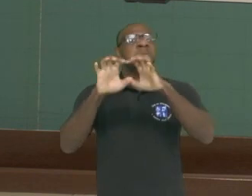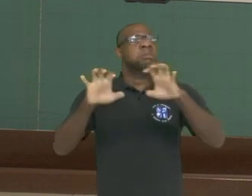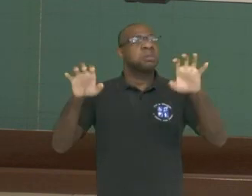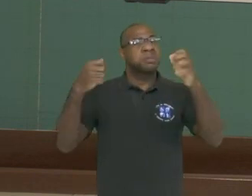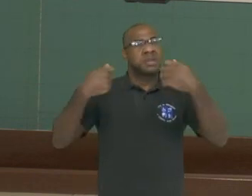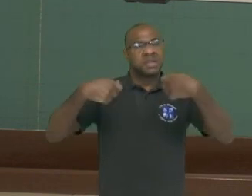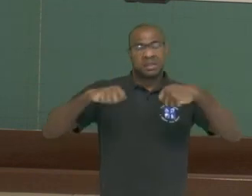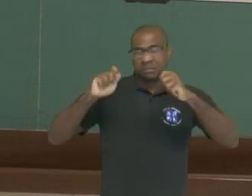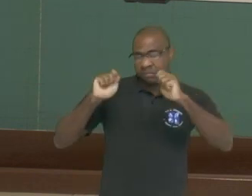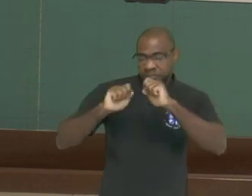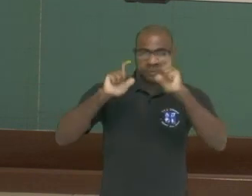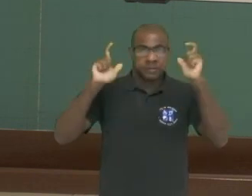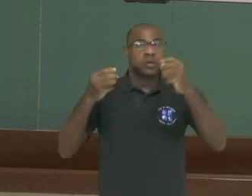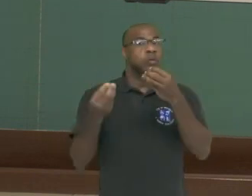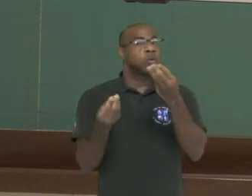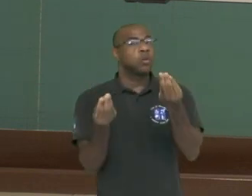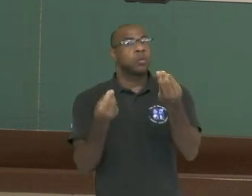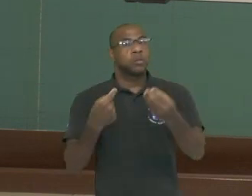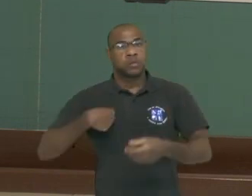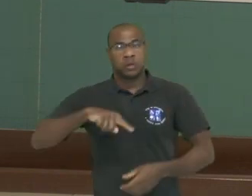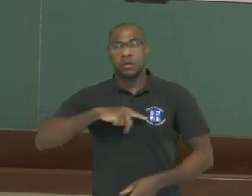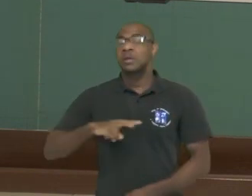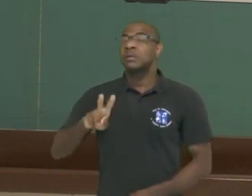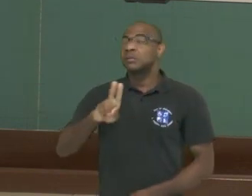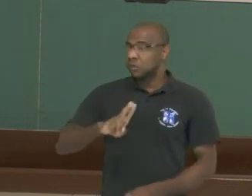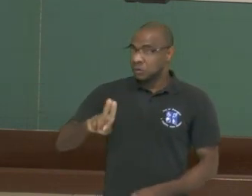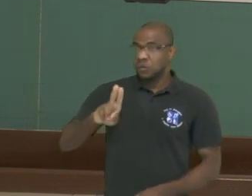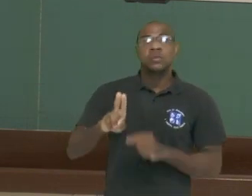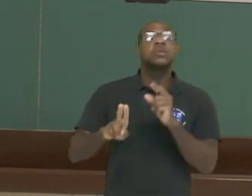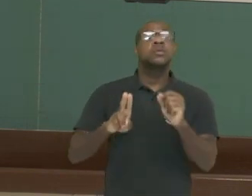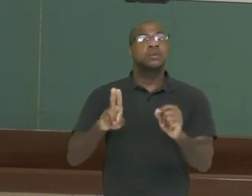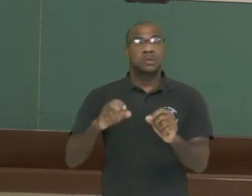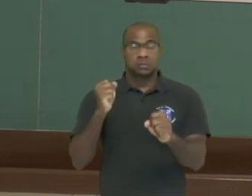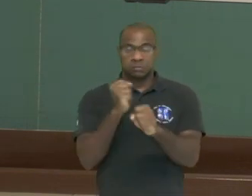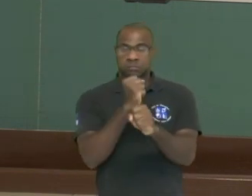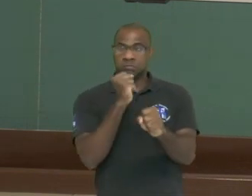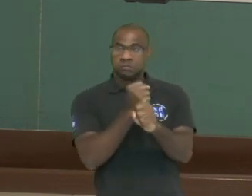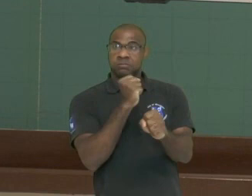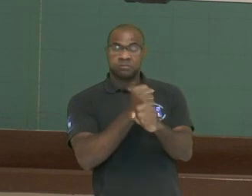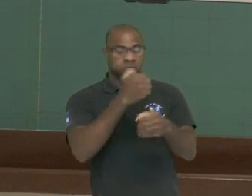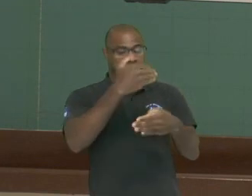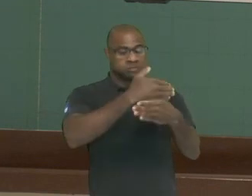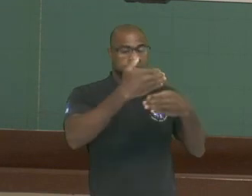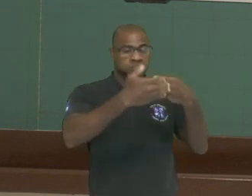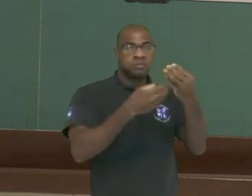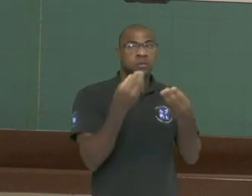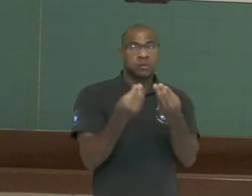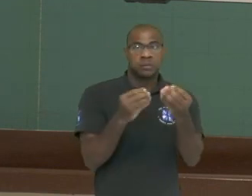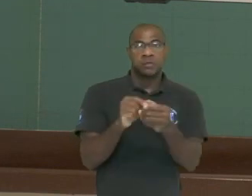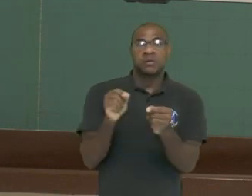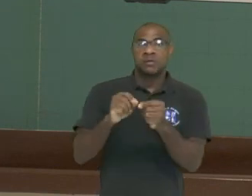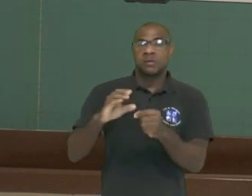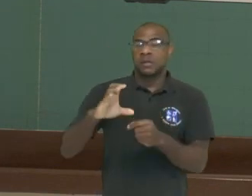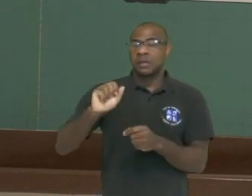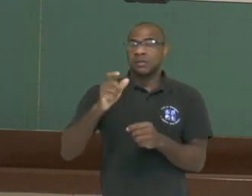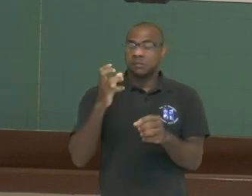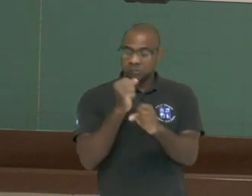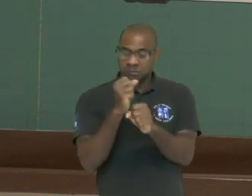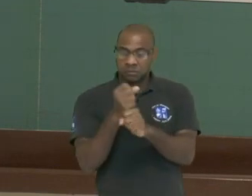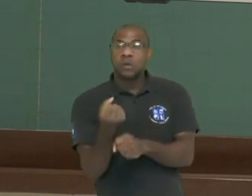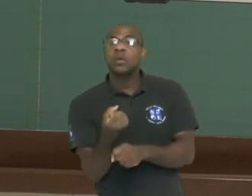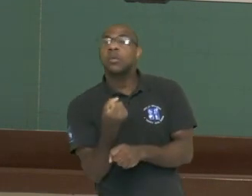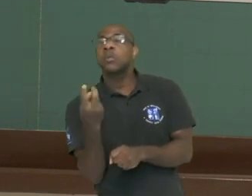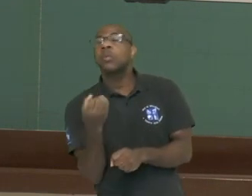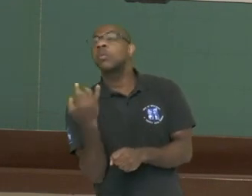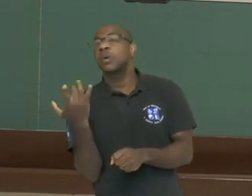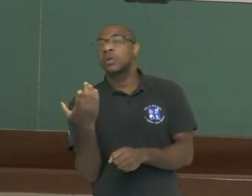gente está usando esses recursos na nossa construção. Por exemplo, você fazer um bom cálculo e saber quanto de material